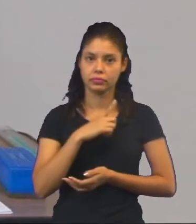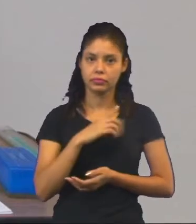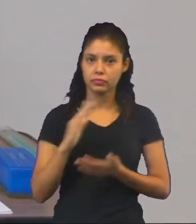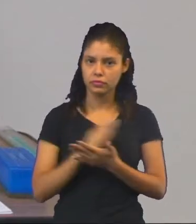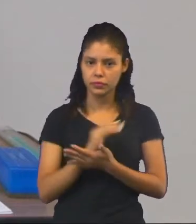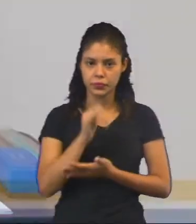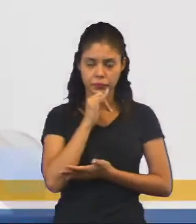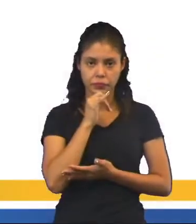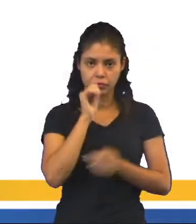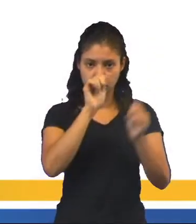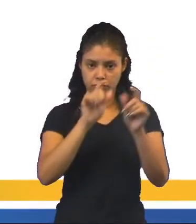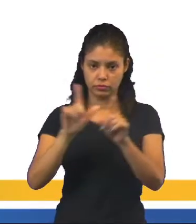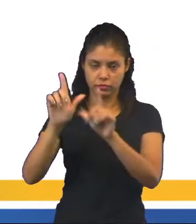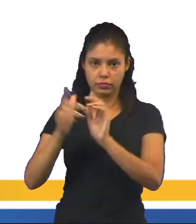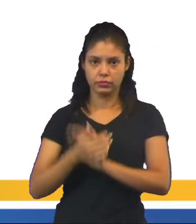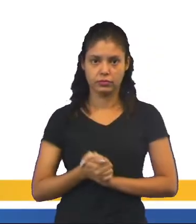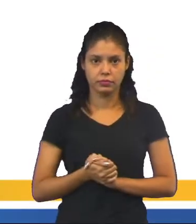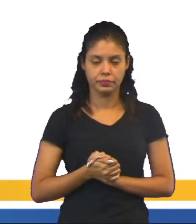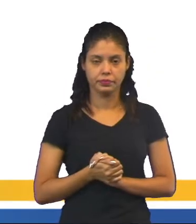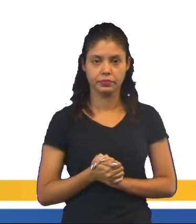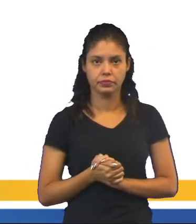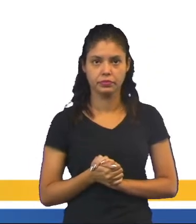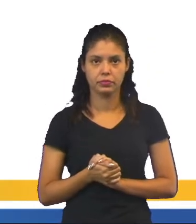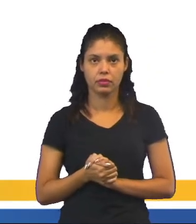aí na telinha comigo. Vamos lá, acompanha aí.